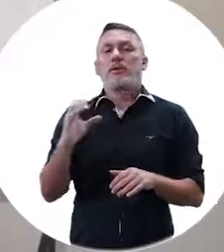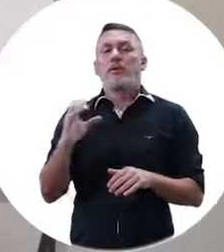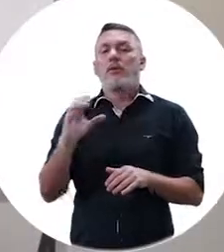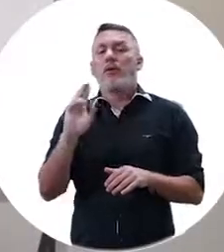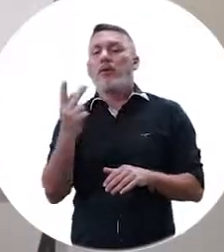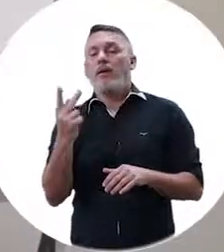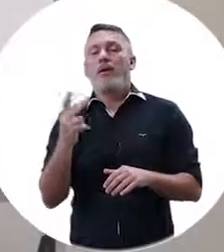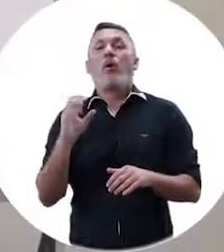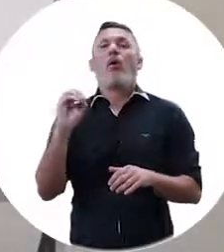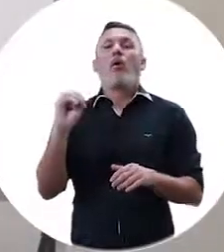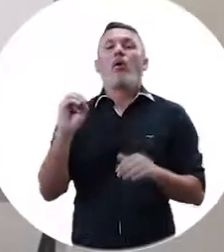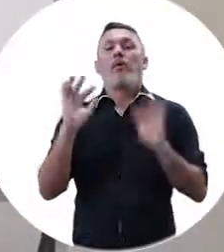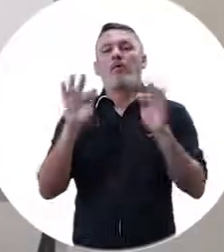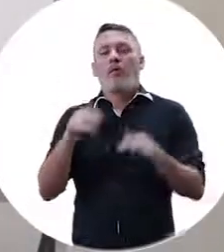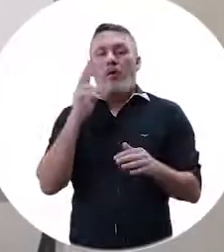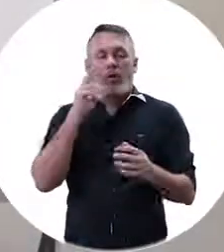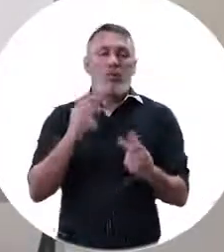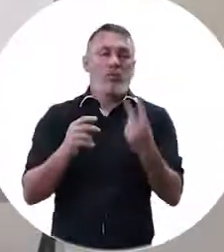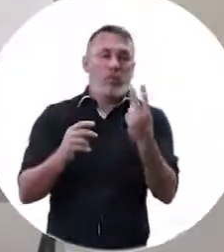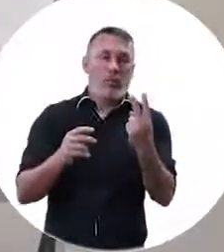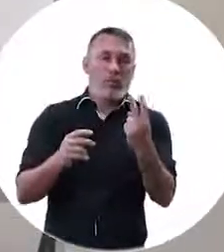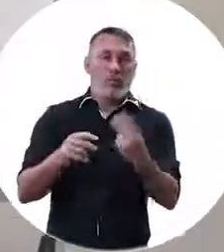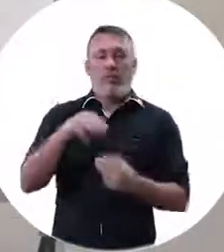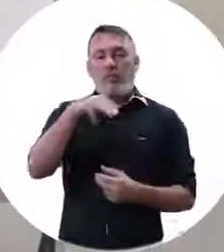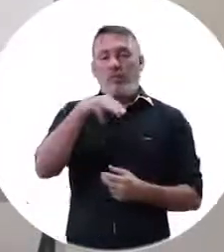Terminação de hidrocarboneto, O.